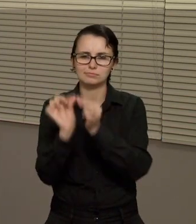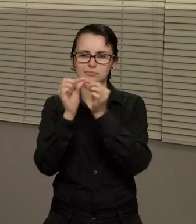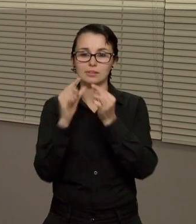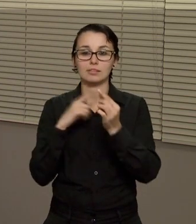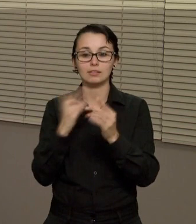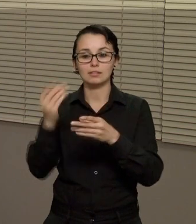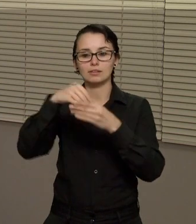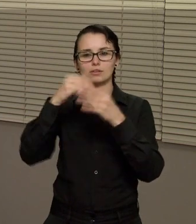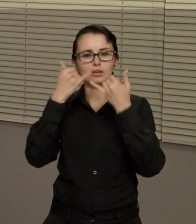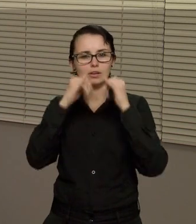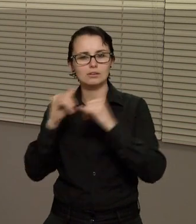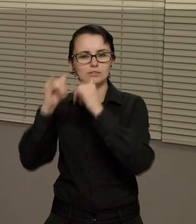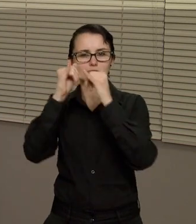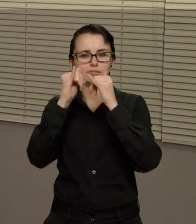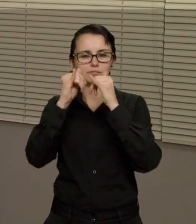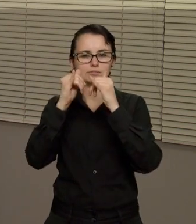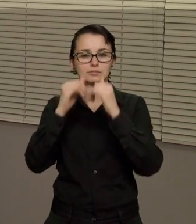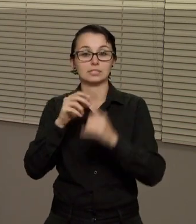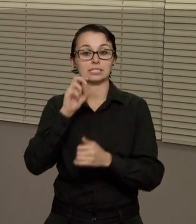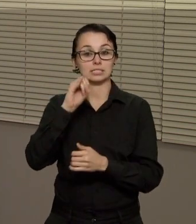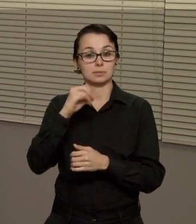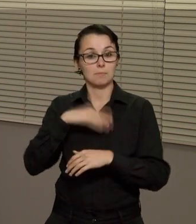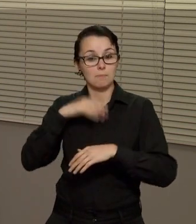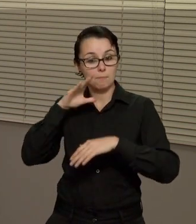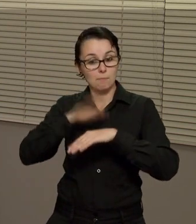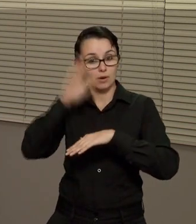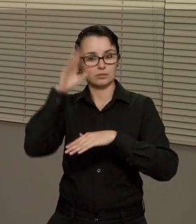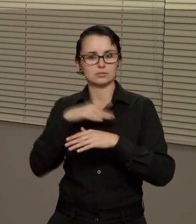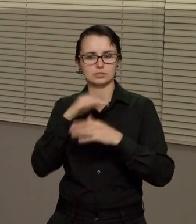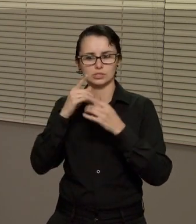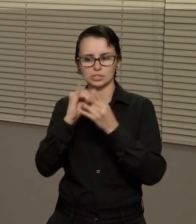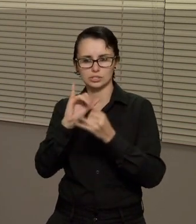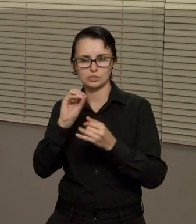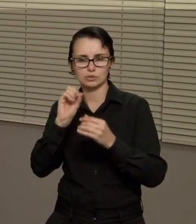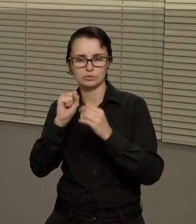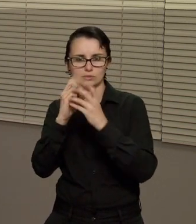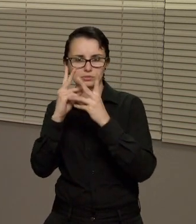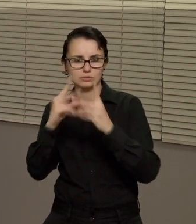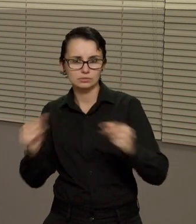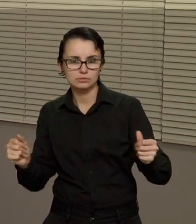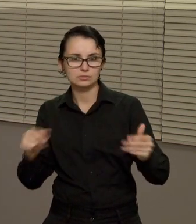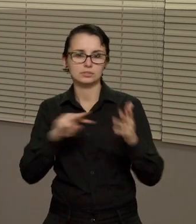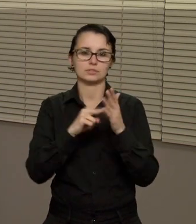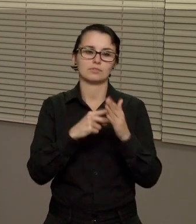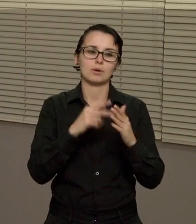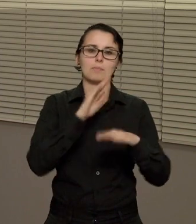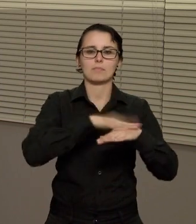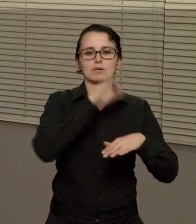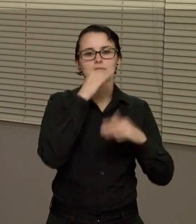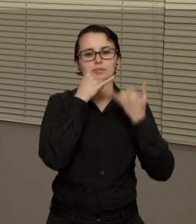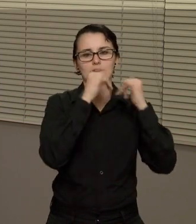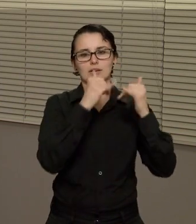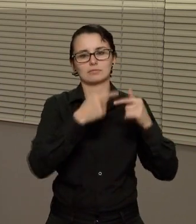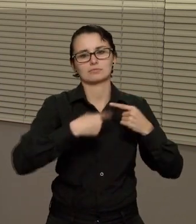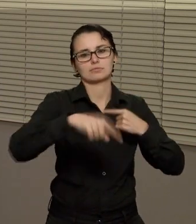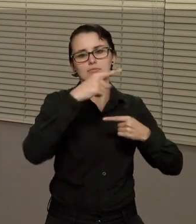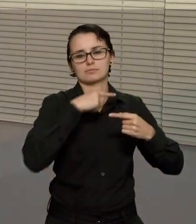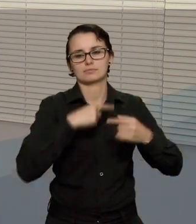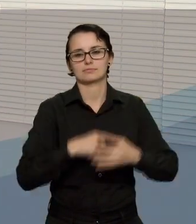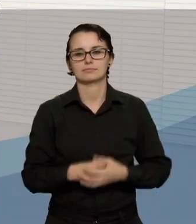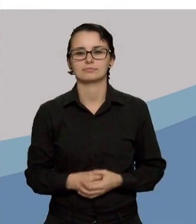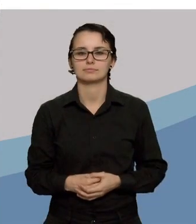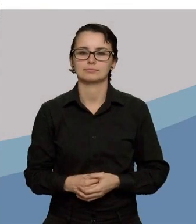carregadas eletricamente. Quanto maior for a quantidade de íons dissolvidos, maior será a condutividade elétrica na